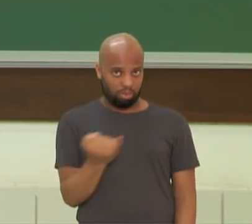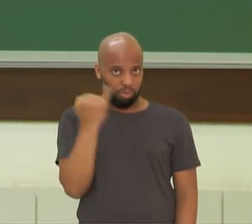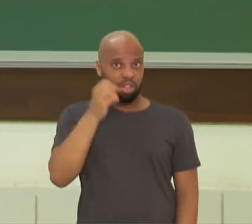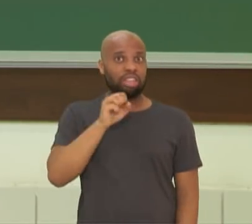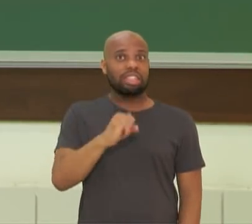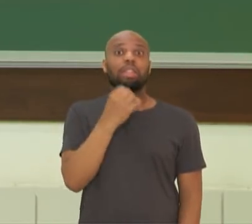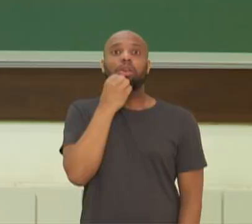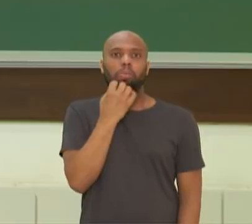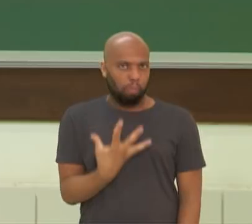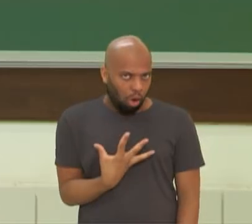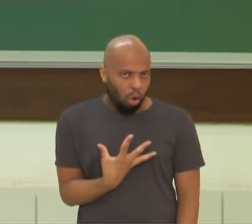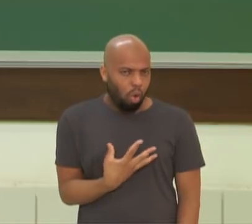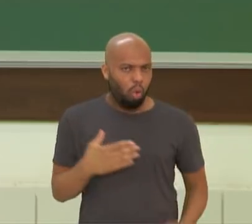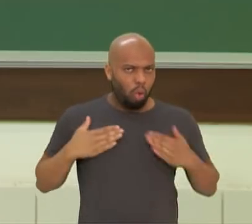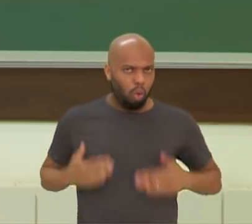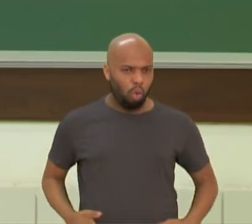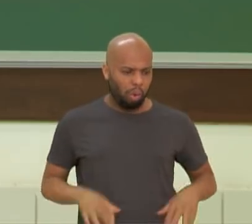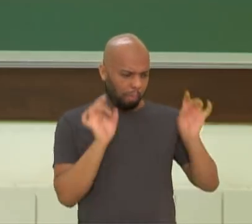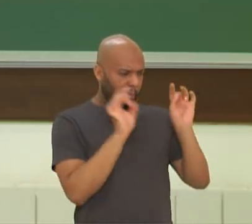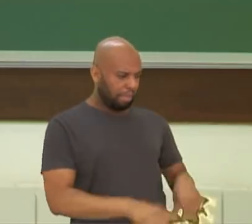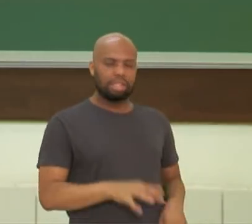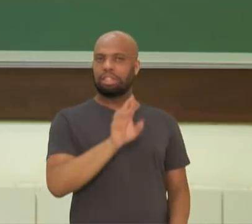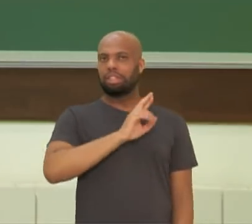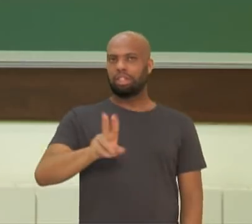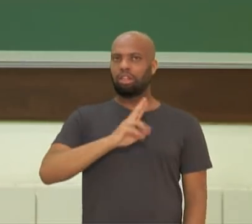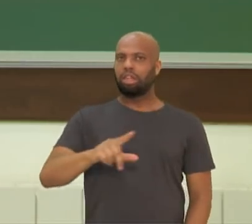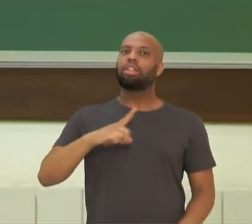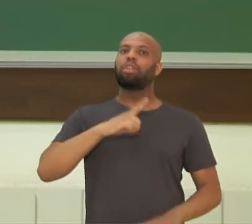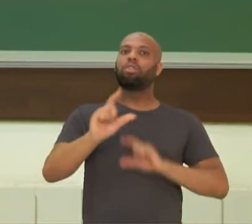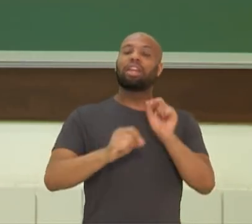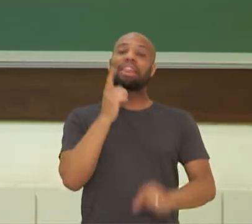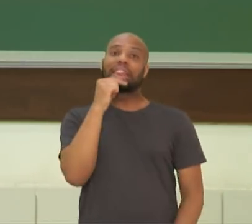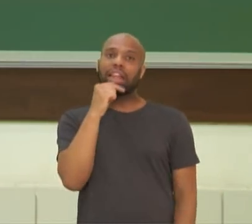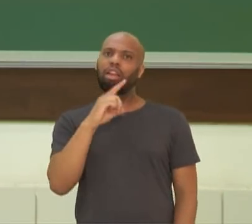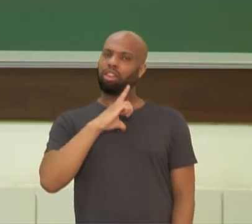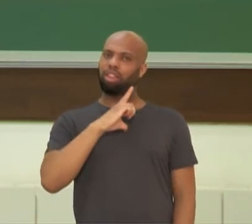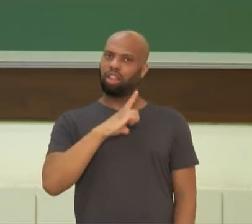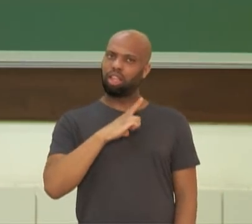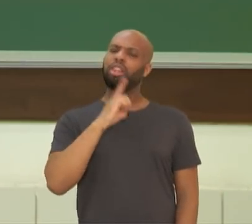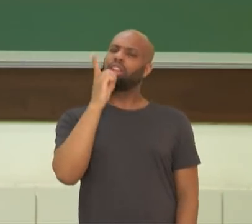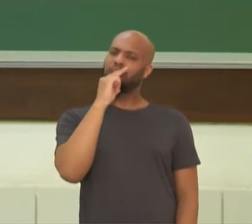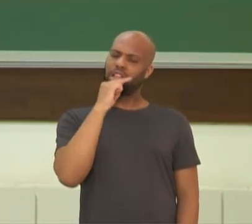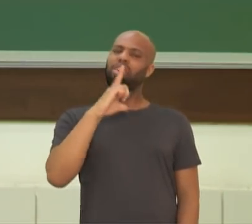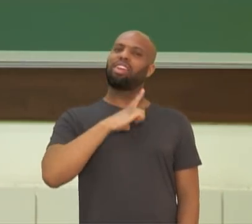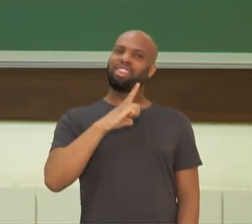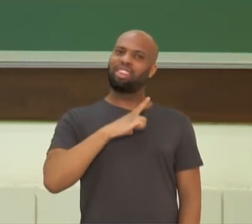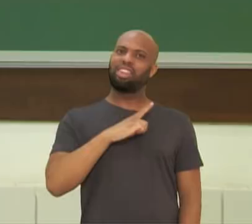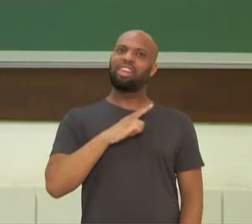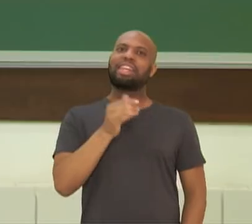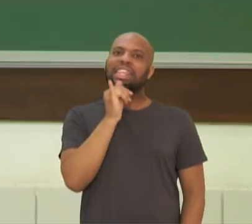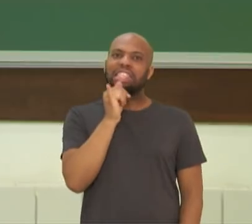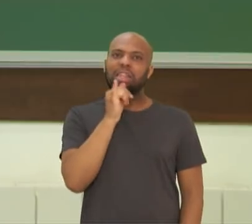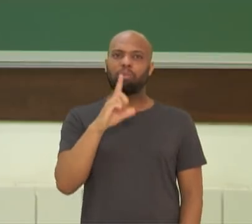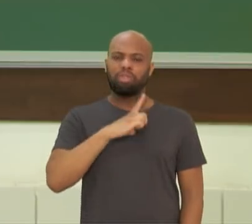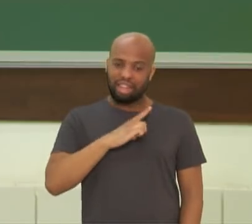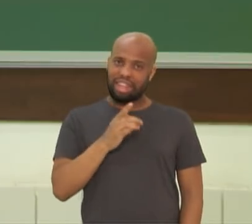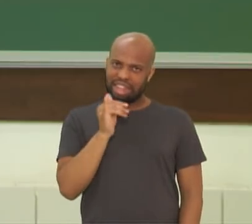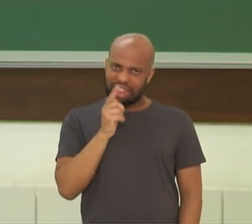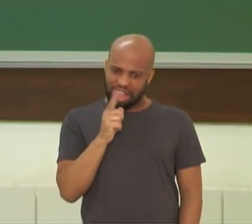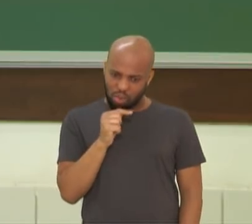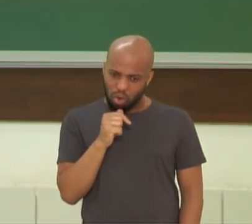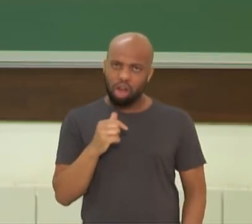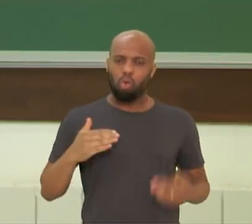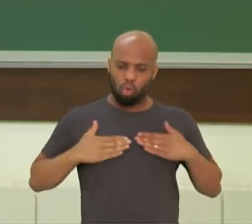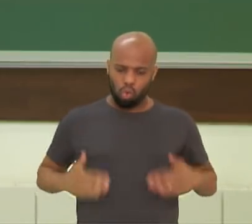que é bom, o corpo vai jogar fora. Ou seja, tem água, tem muita água ainda naquele resto, naquele resíduo. O